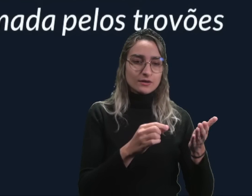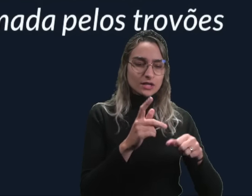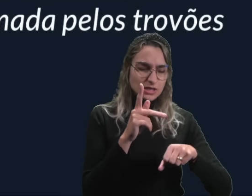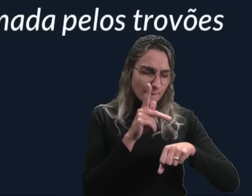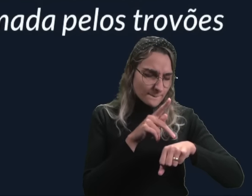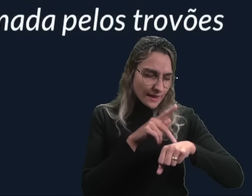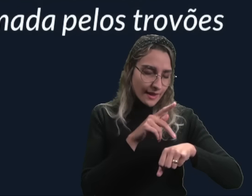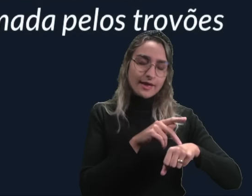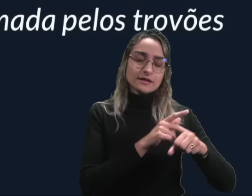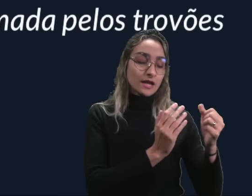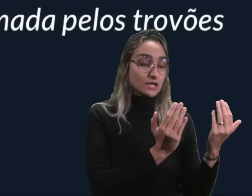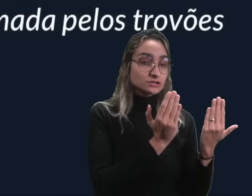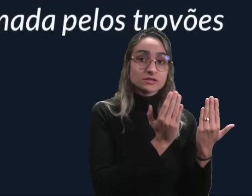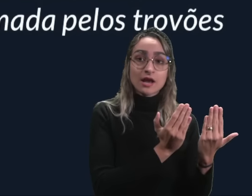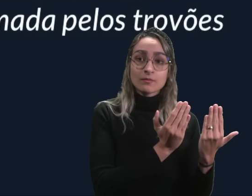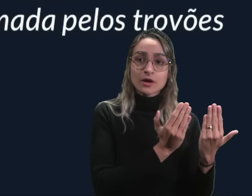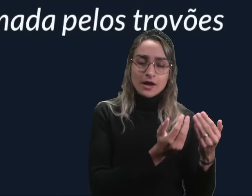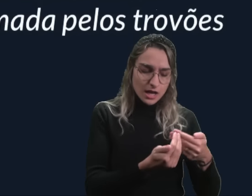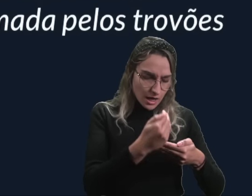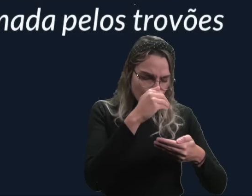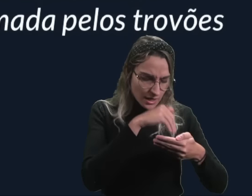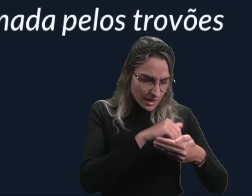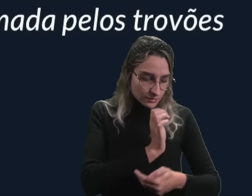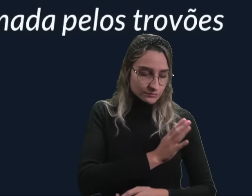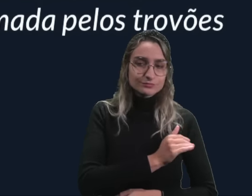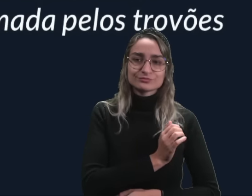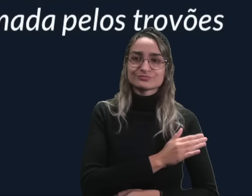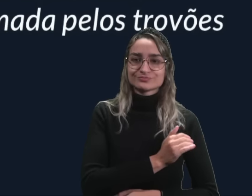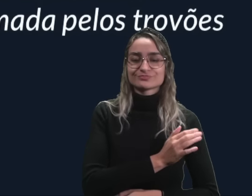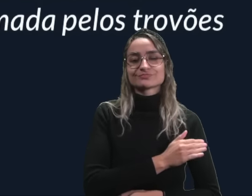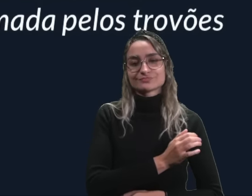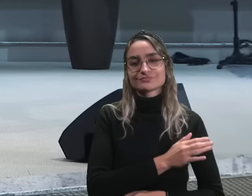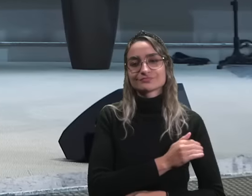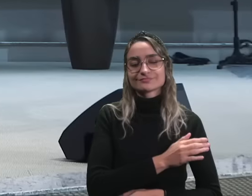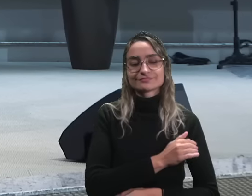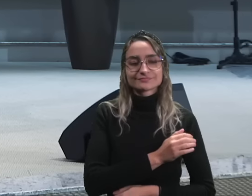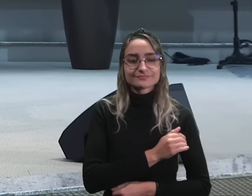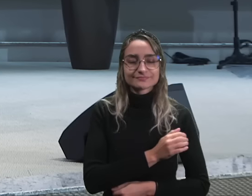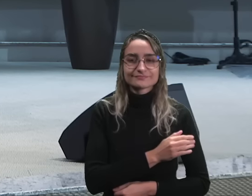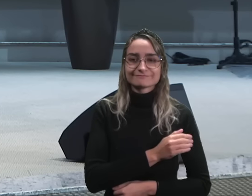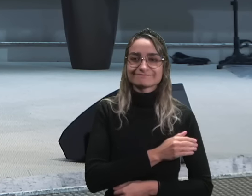coração e confirmada pelos trovões do Calvário